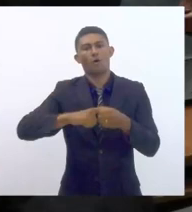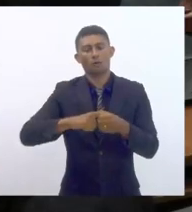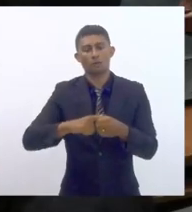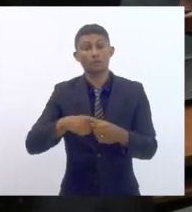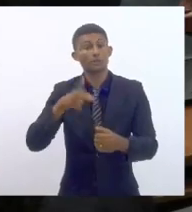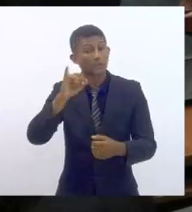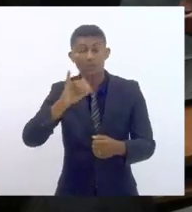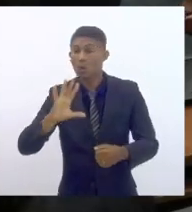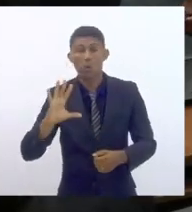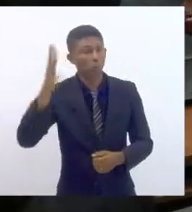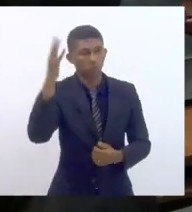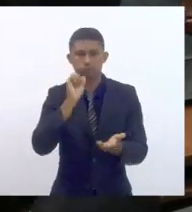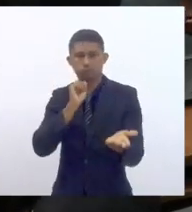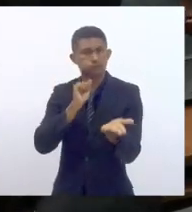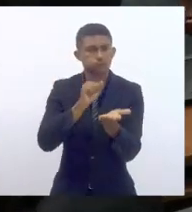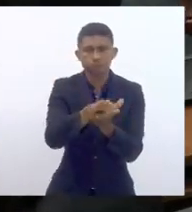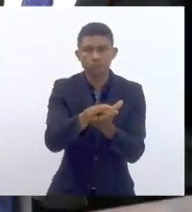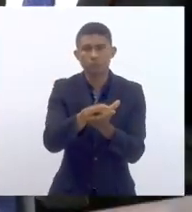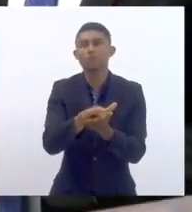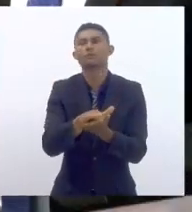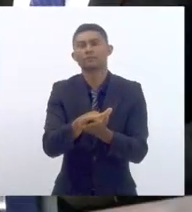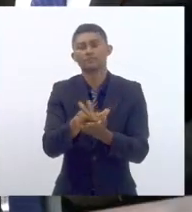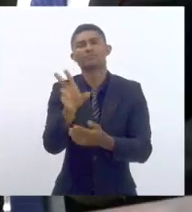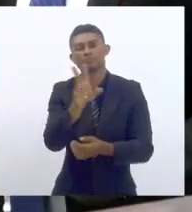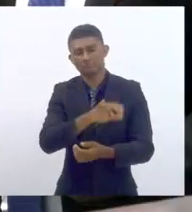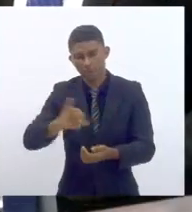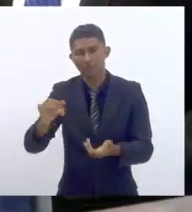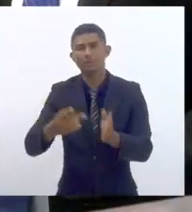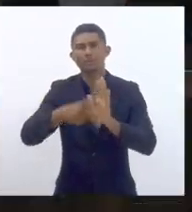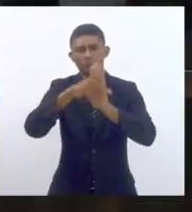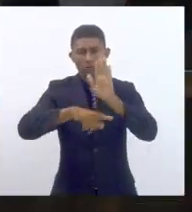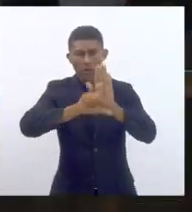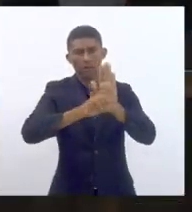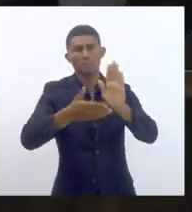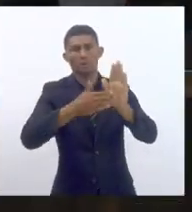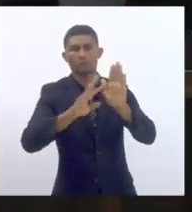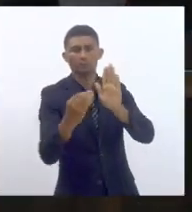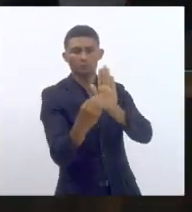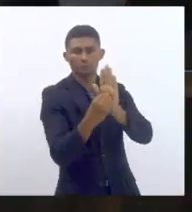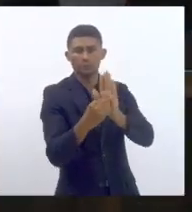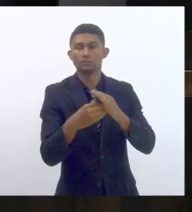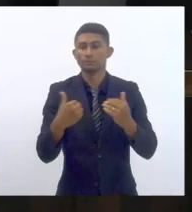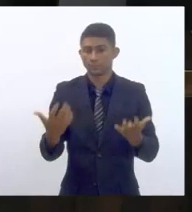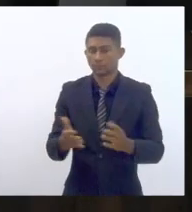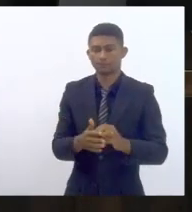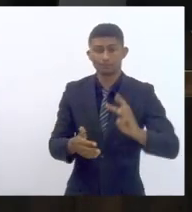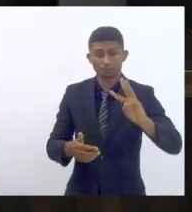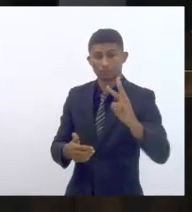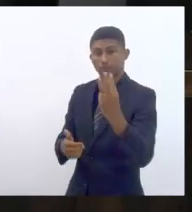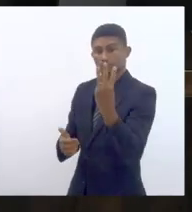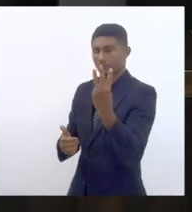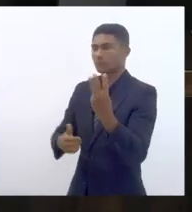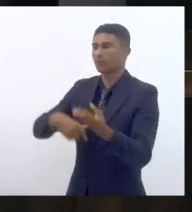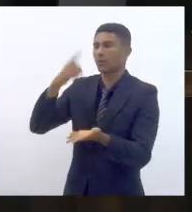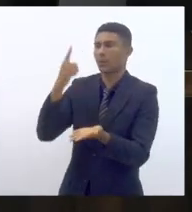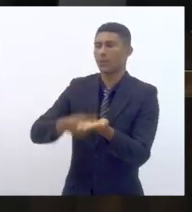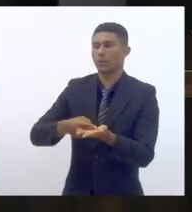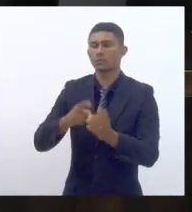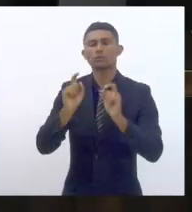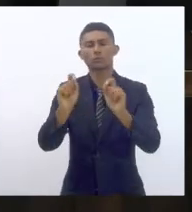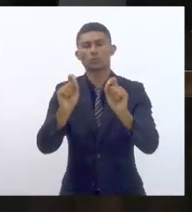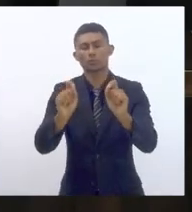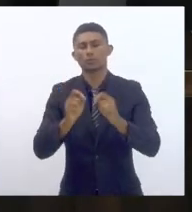uma demissão, a gente volta com o projeto à pauta? O acordo que eu costurei junto com Vossa Excelência e com o líder do governo é